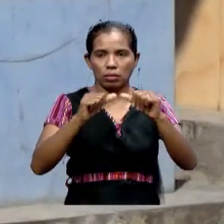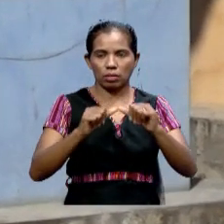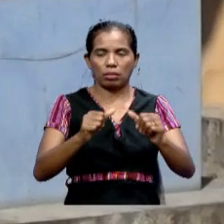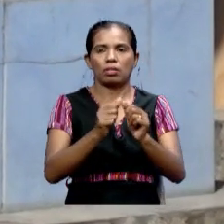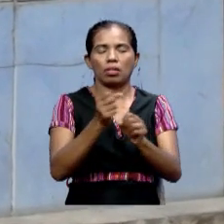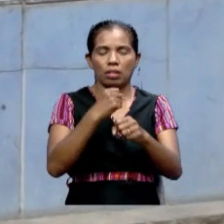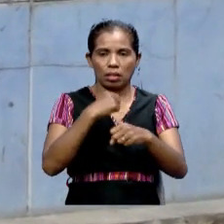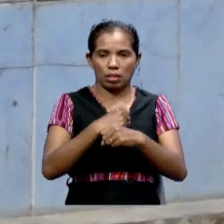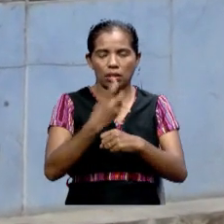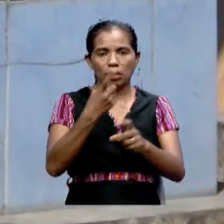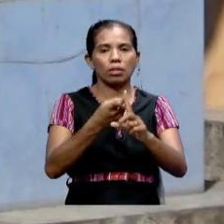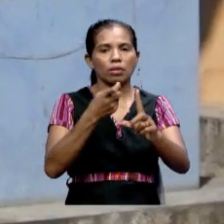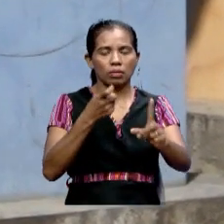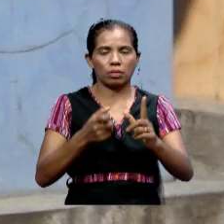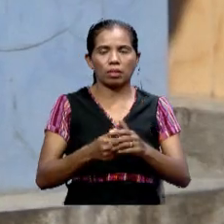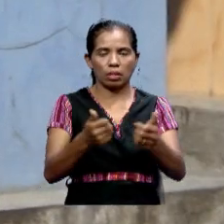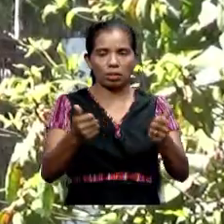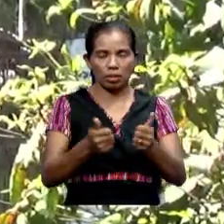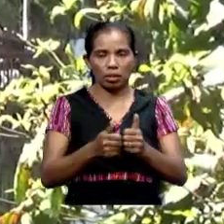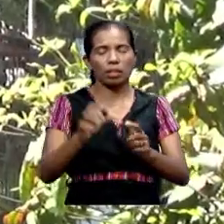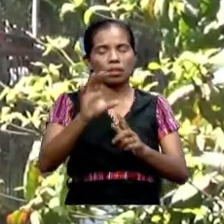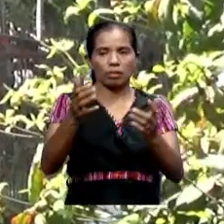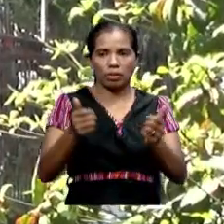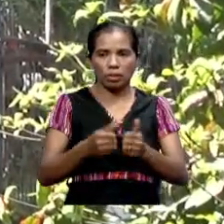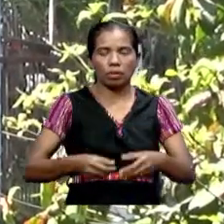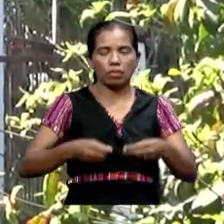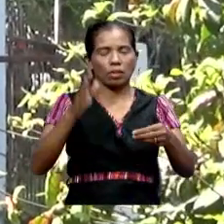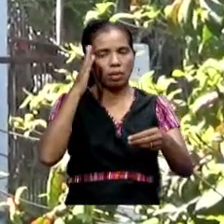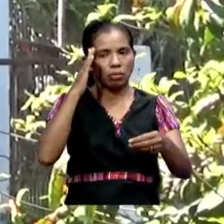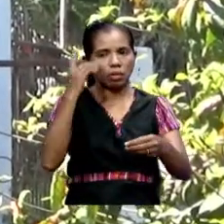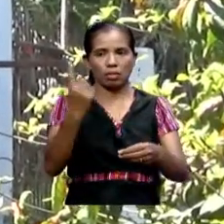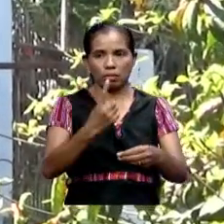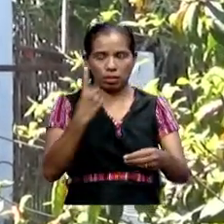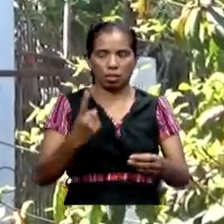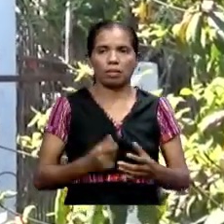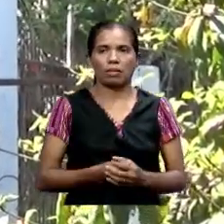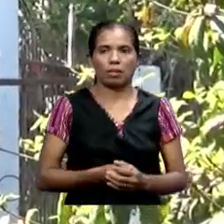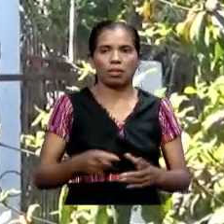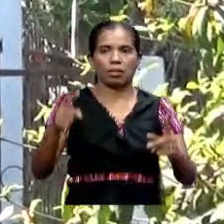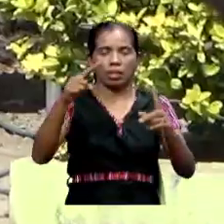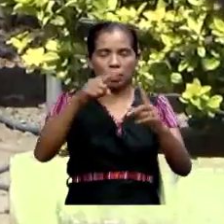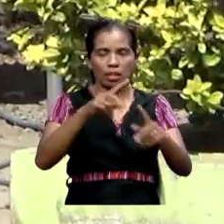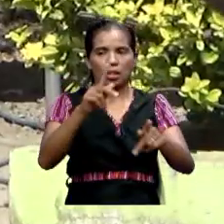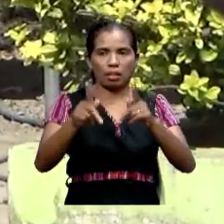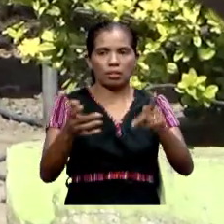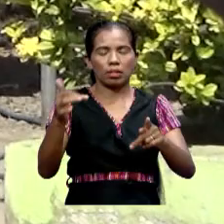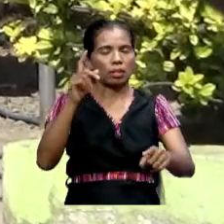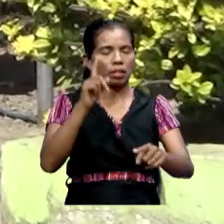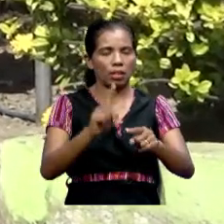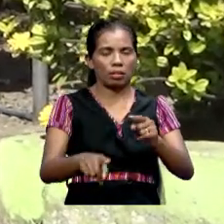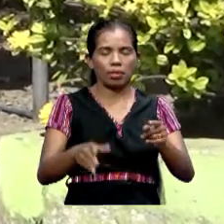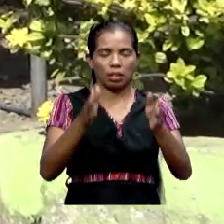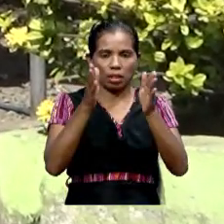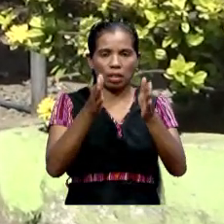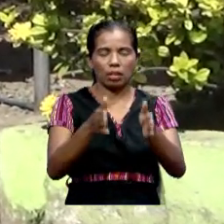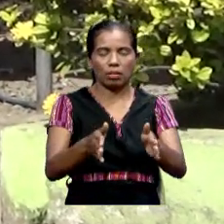ne controla li usi autoridade local sira fu hanu ina fatin ba iha comunidade sira para atu label hakui